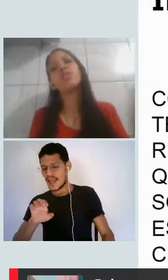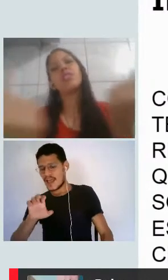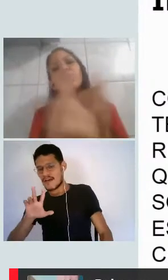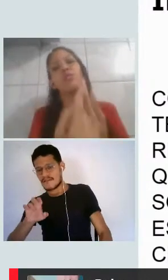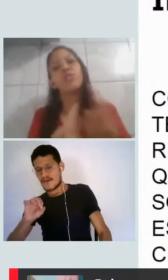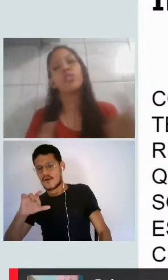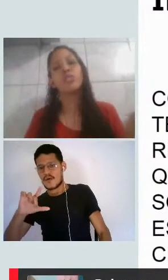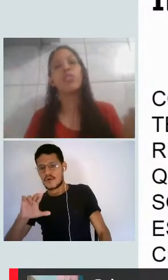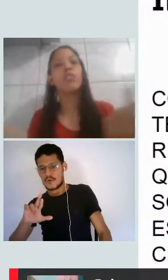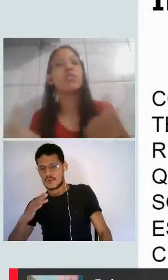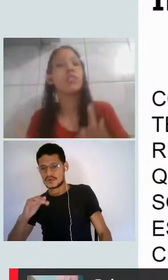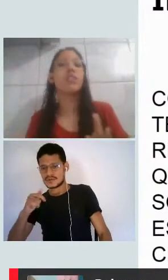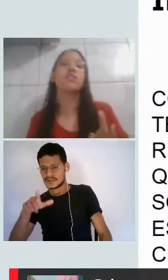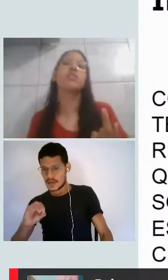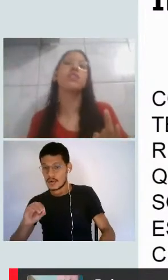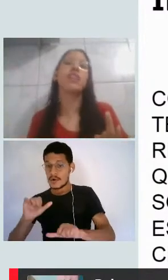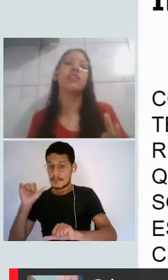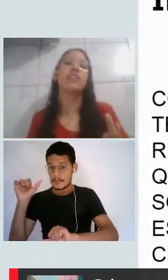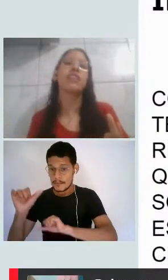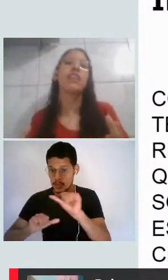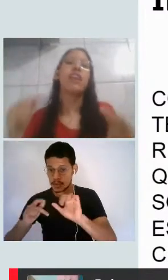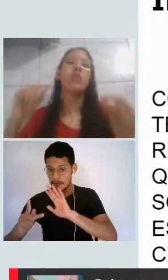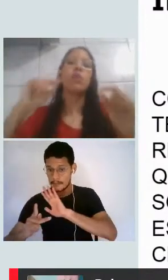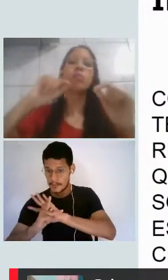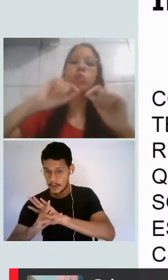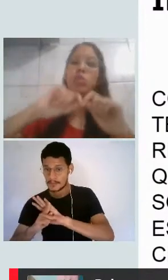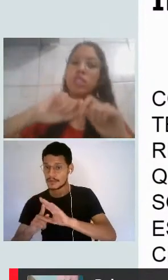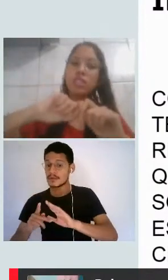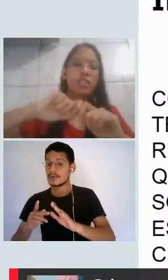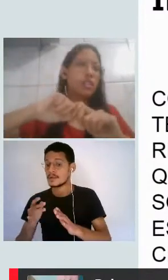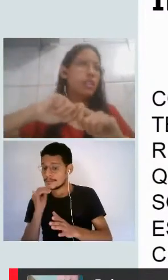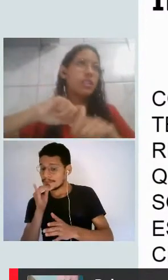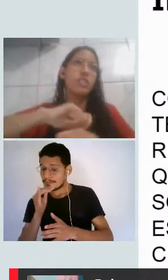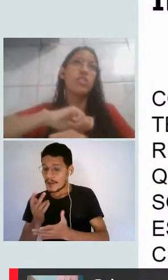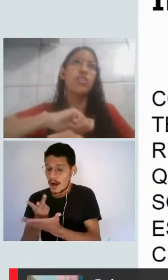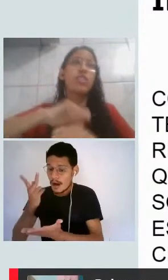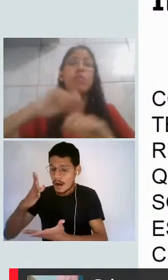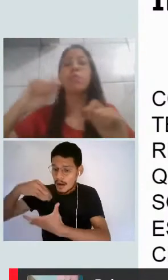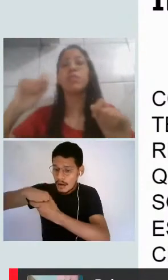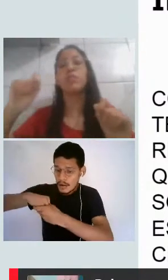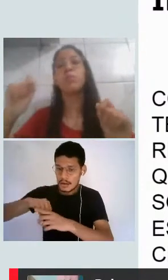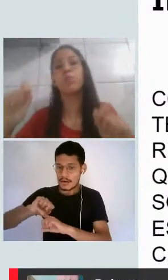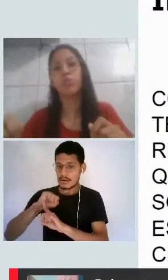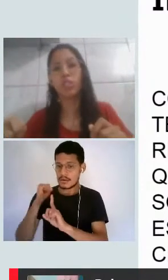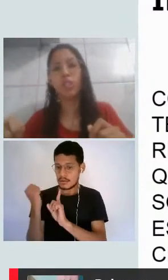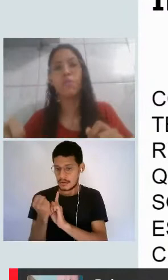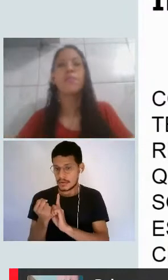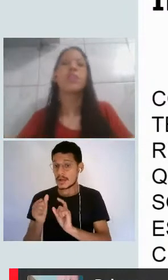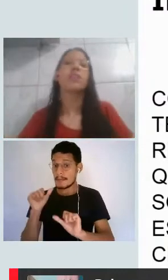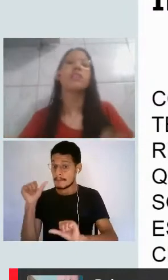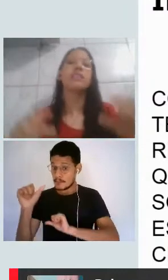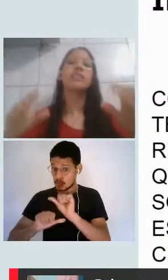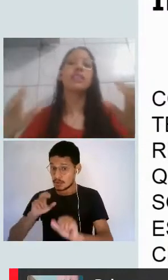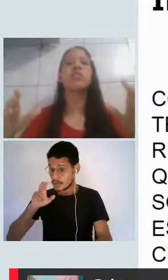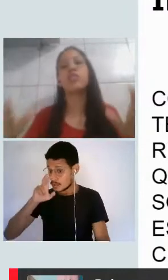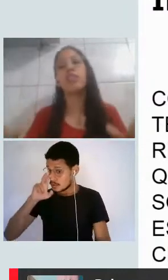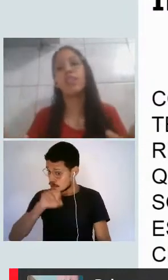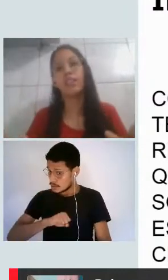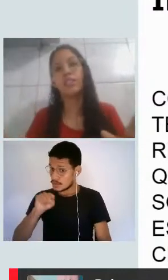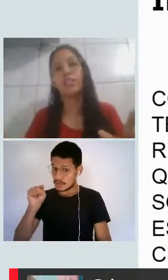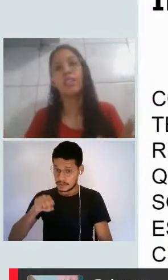o processo que está ocorrendo naquela sociedade. É uma mudança extremamente brusca